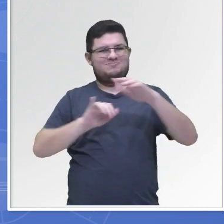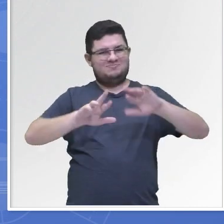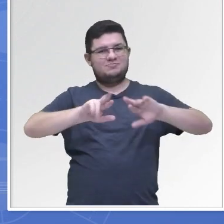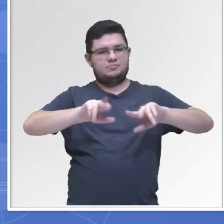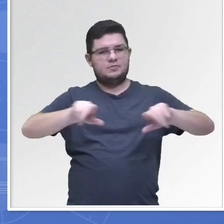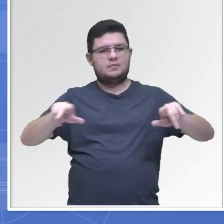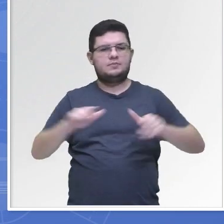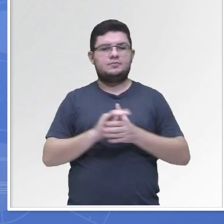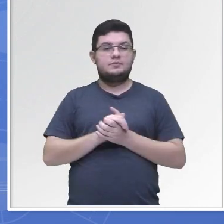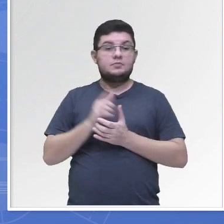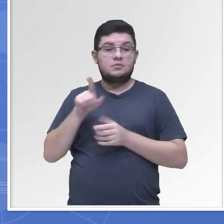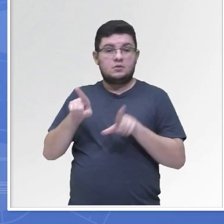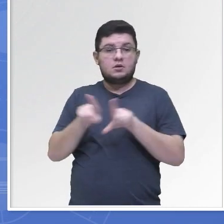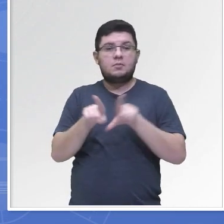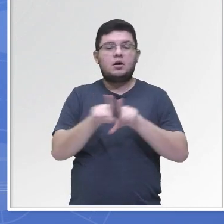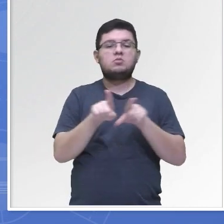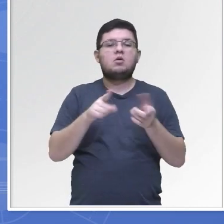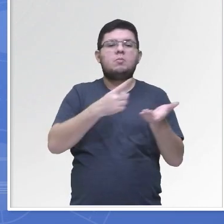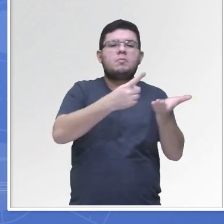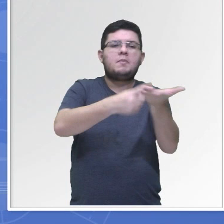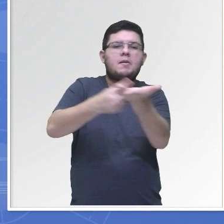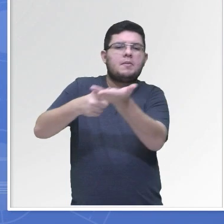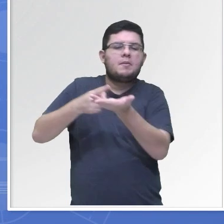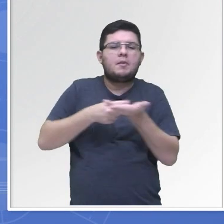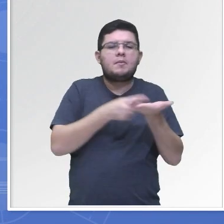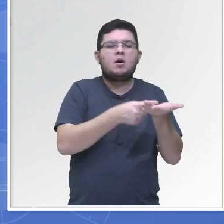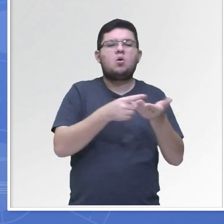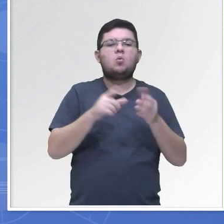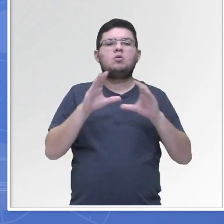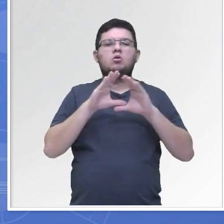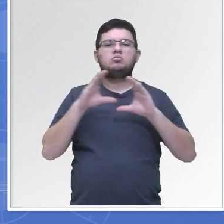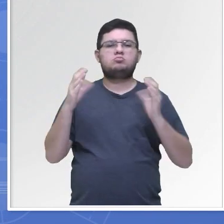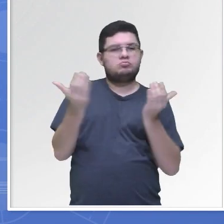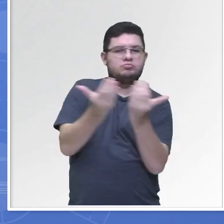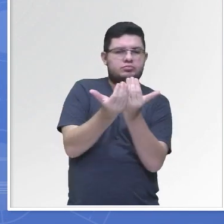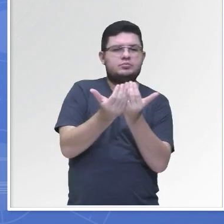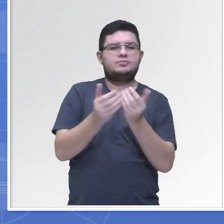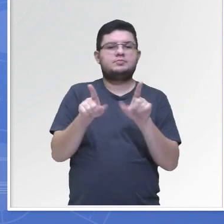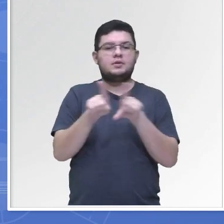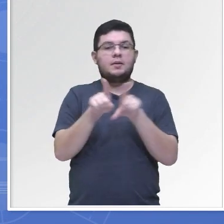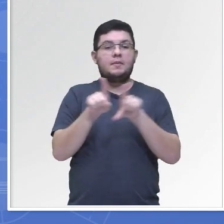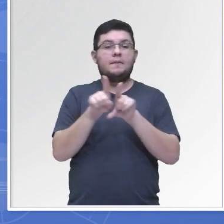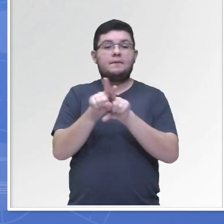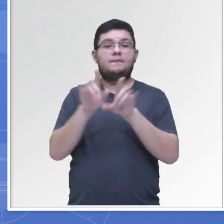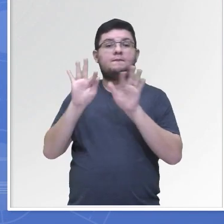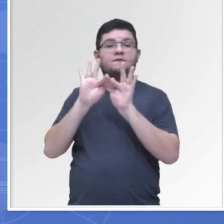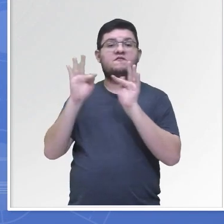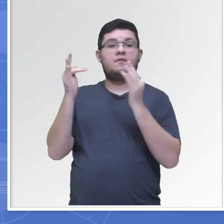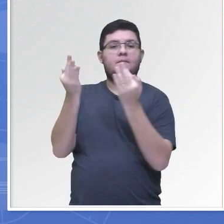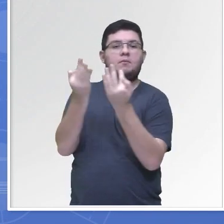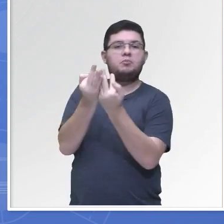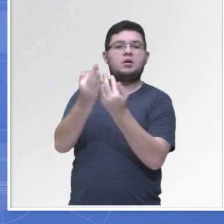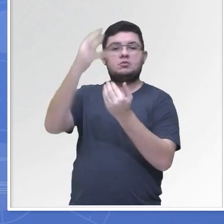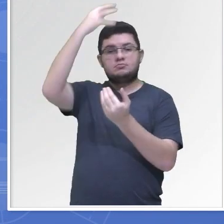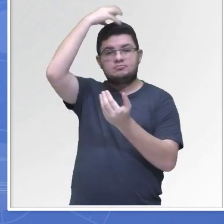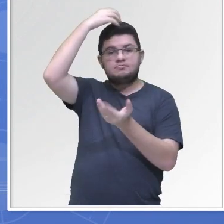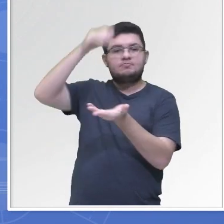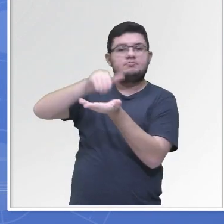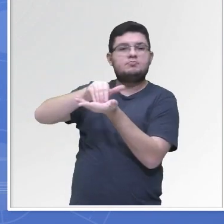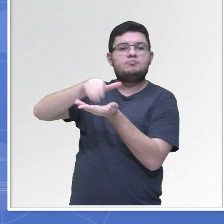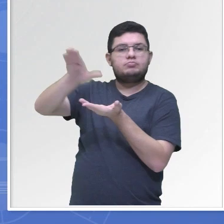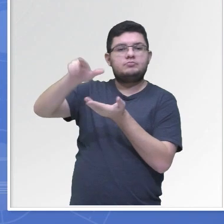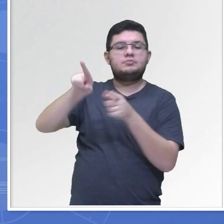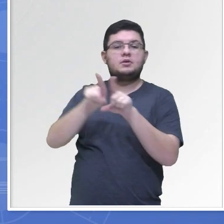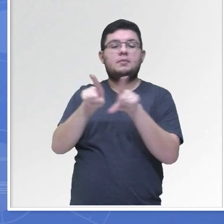que vai criar a nova Constituição. Banimento da família real, da família imperial e a separação entre Estado e